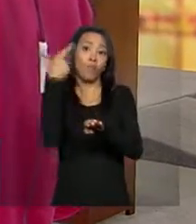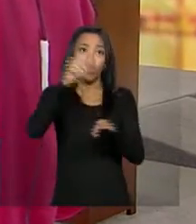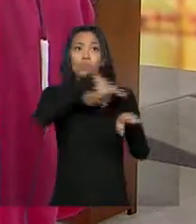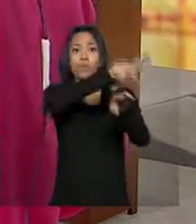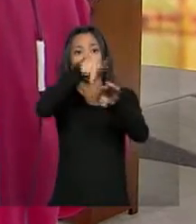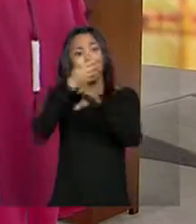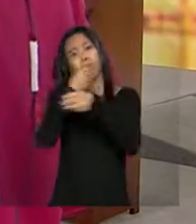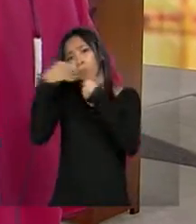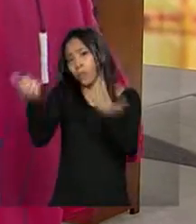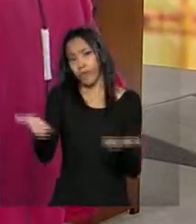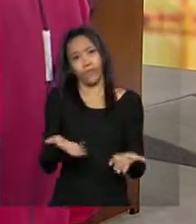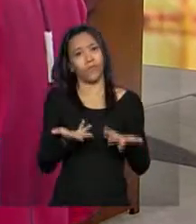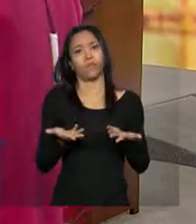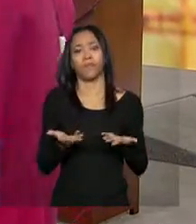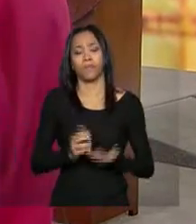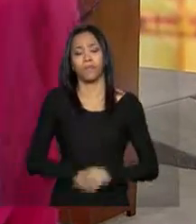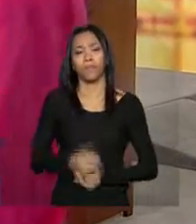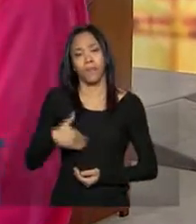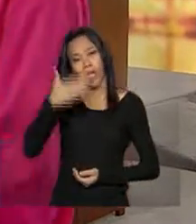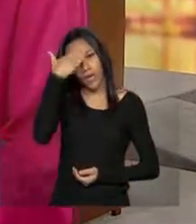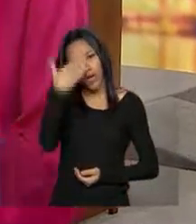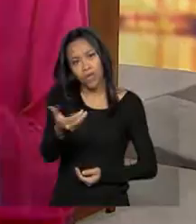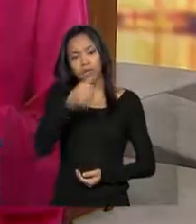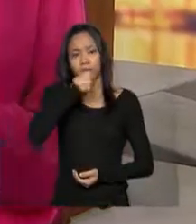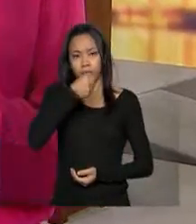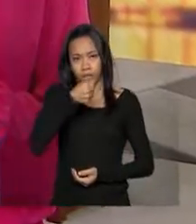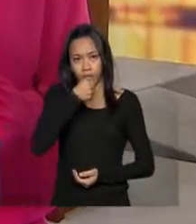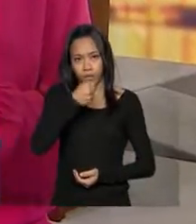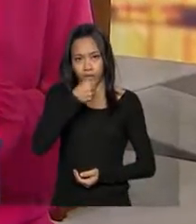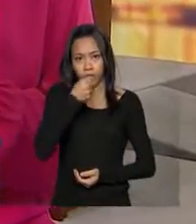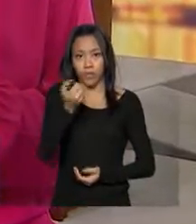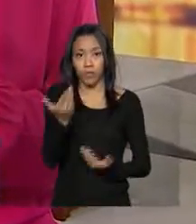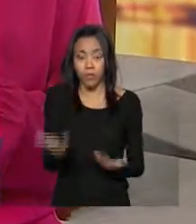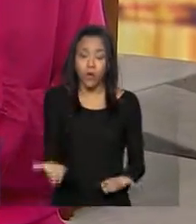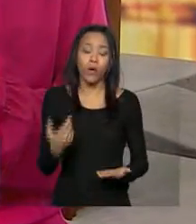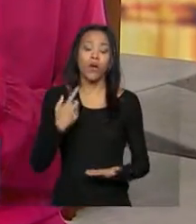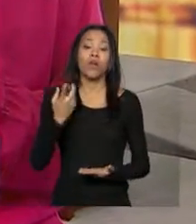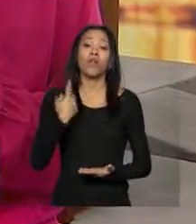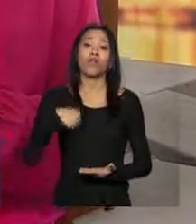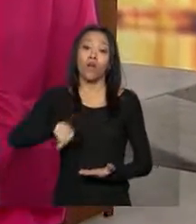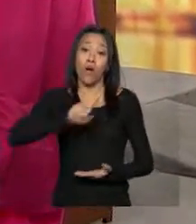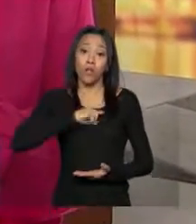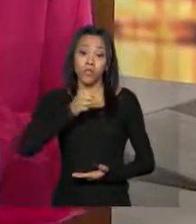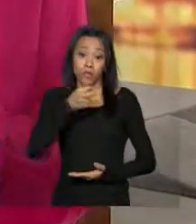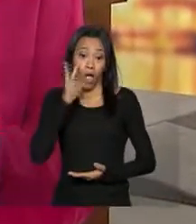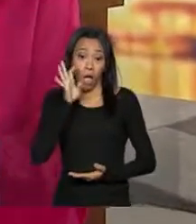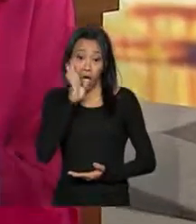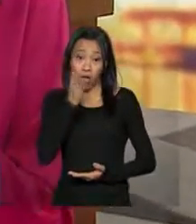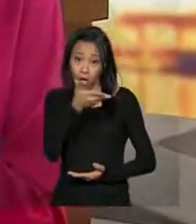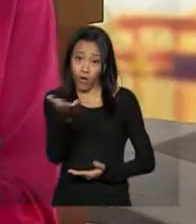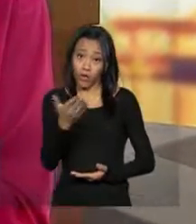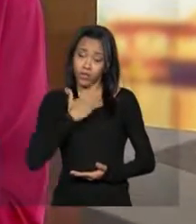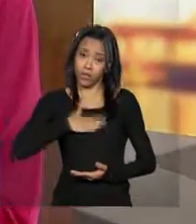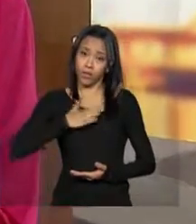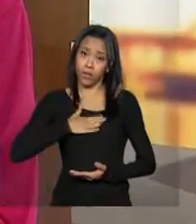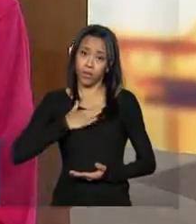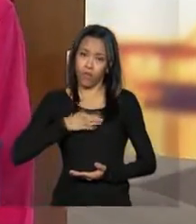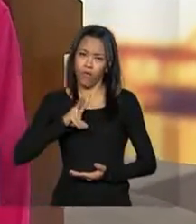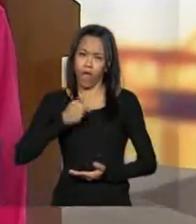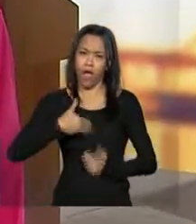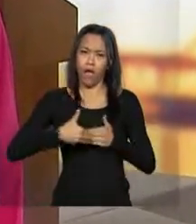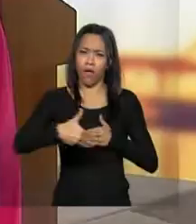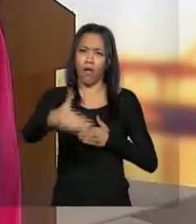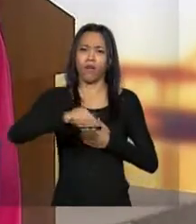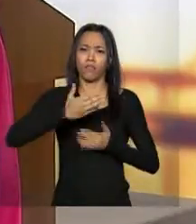muito bem-vindo. Agradeço pela entrevista. Bom, Daniele, nós continuamos acompanhando aqui. Logo mais vai